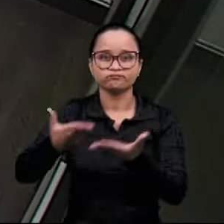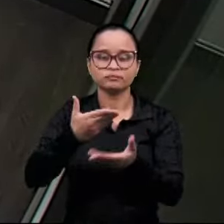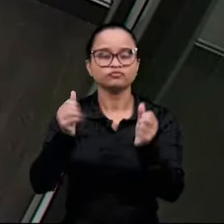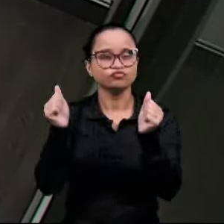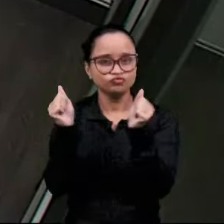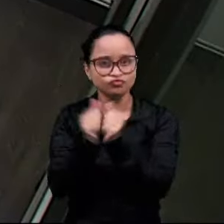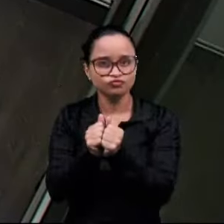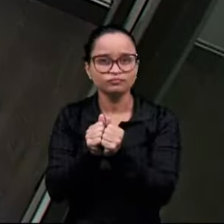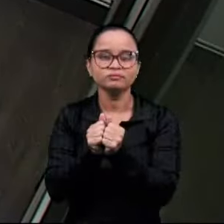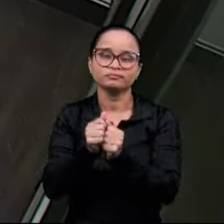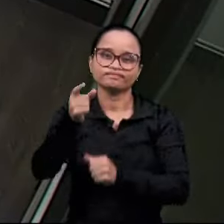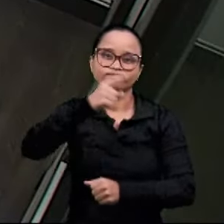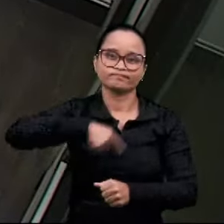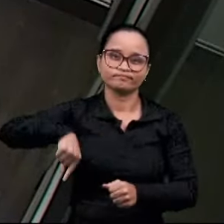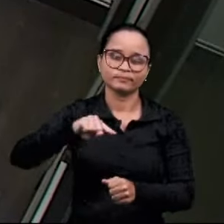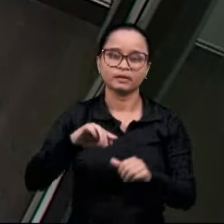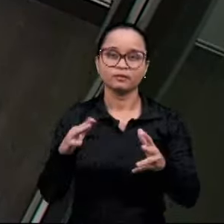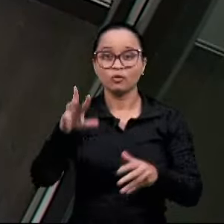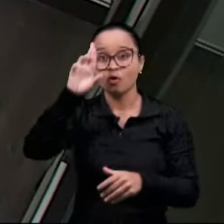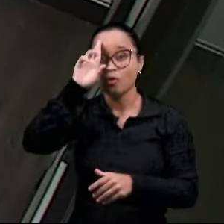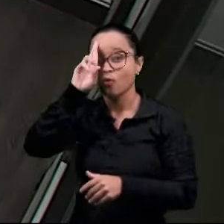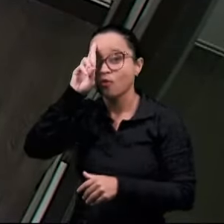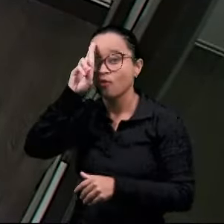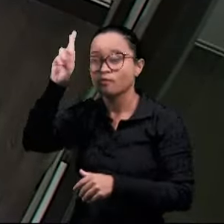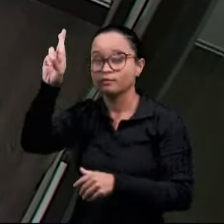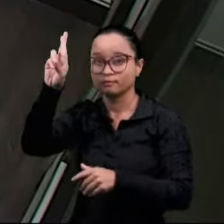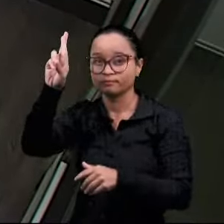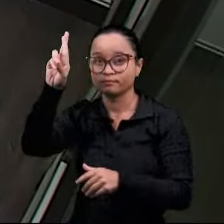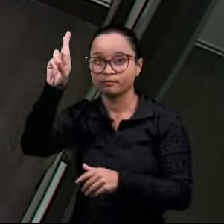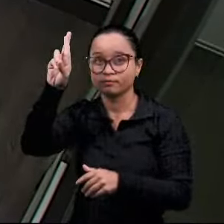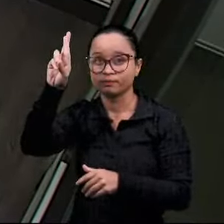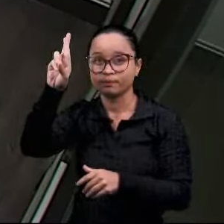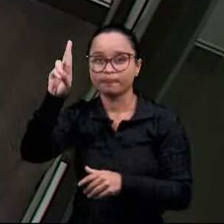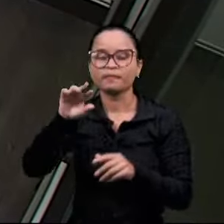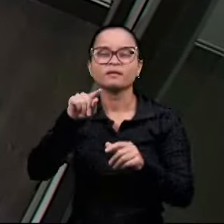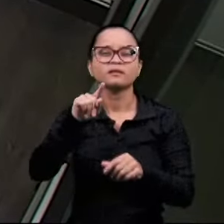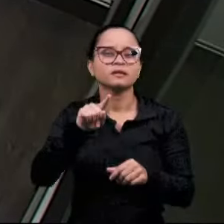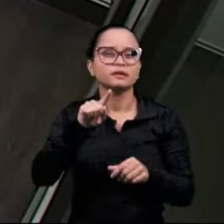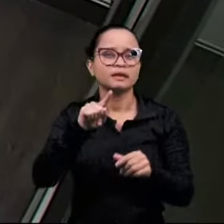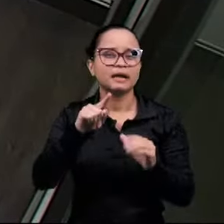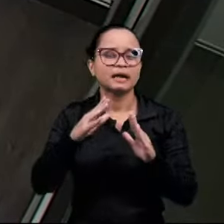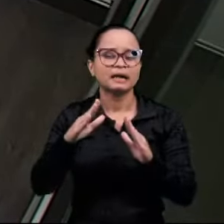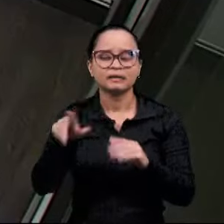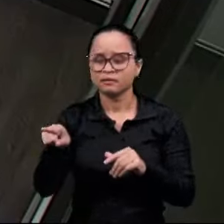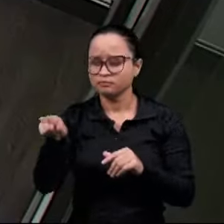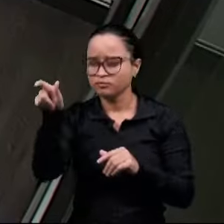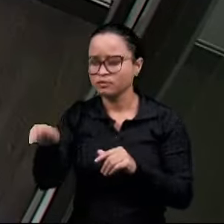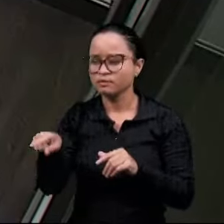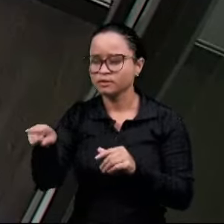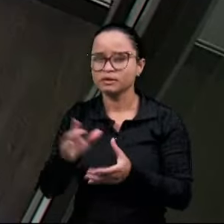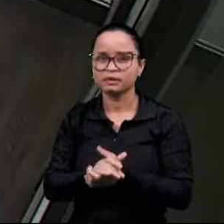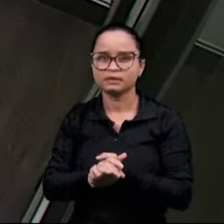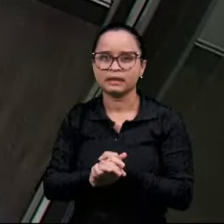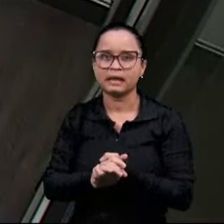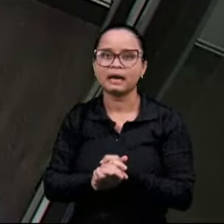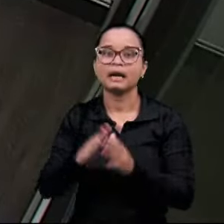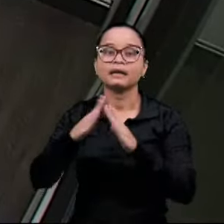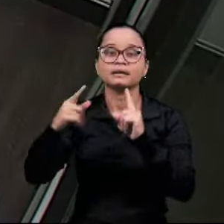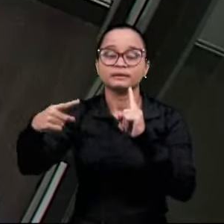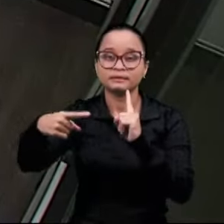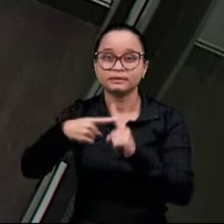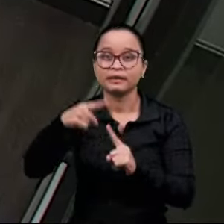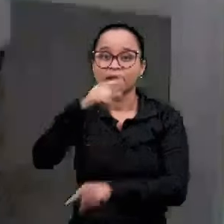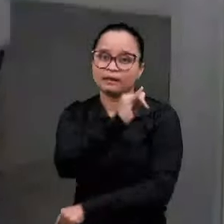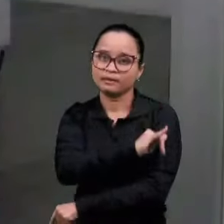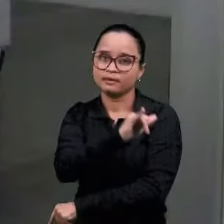bastante. E o senhor falou que da Igreja do Rio, onde lá? No Rio de Janeiro mesmo? São Gonçalo. São Gonçalo, no Rio de Janeiro. São Gonçalo é